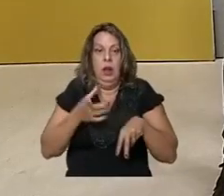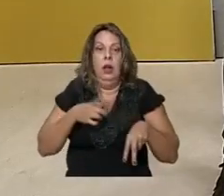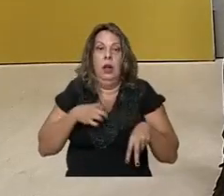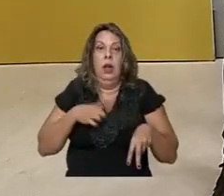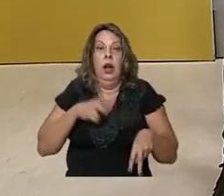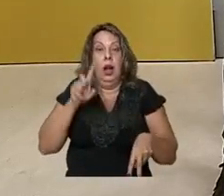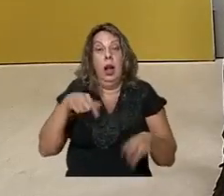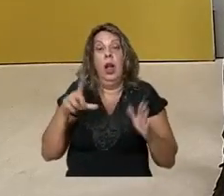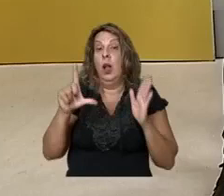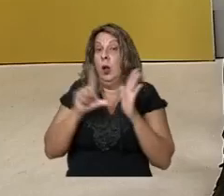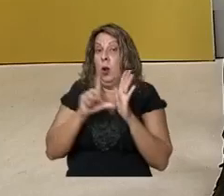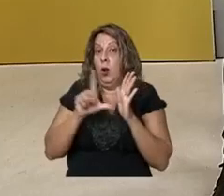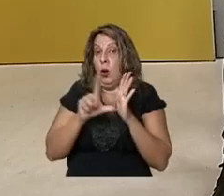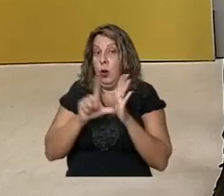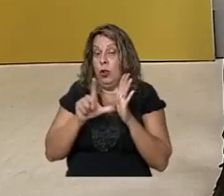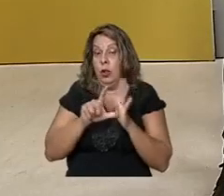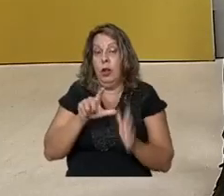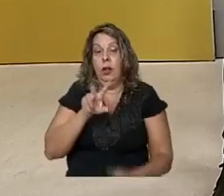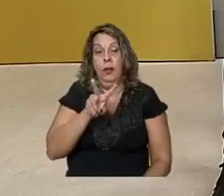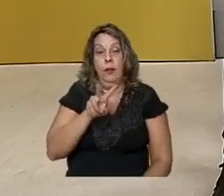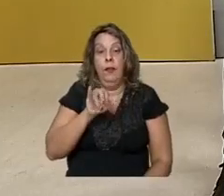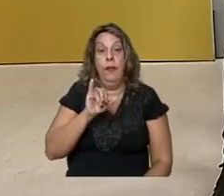Vivi Closet, curtiram, ó?